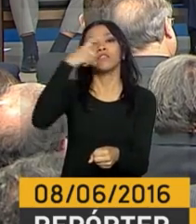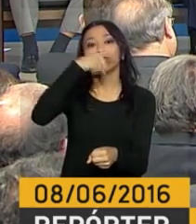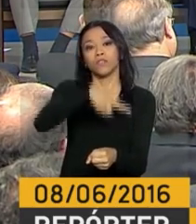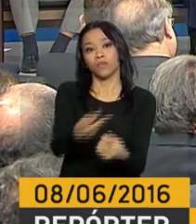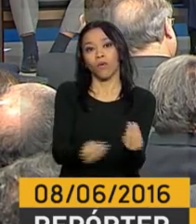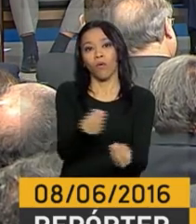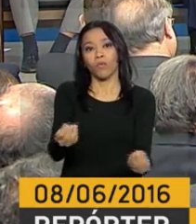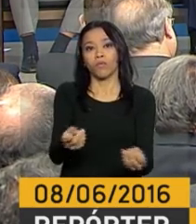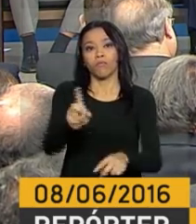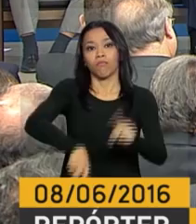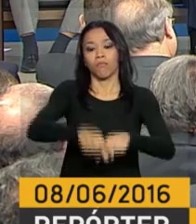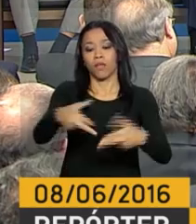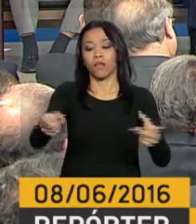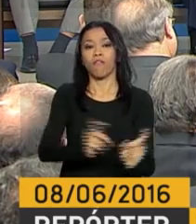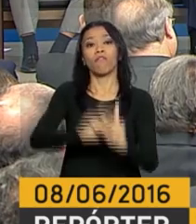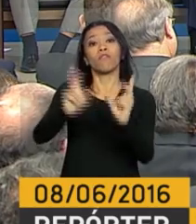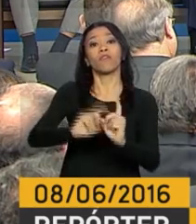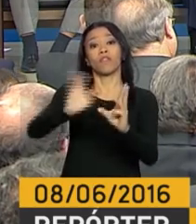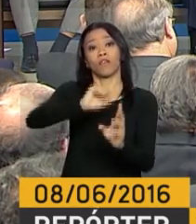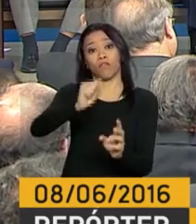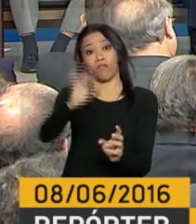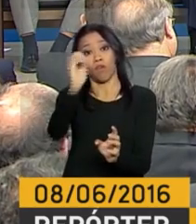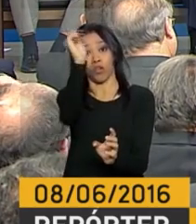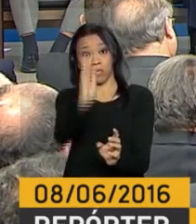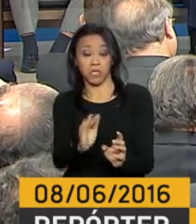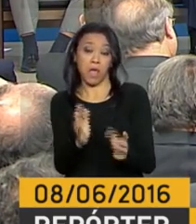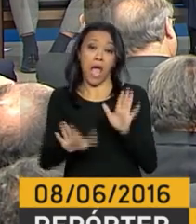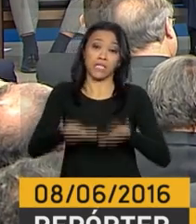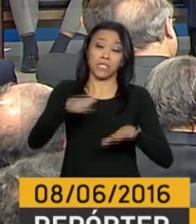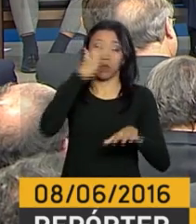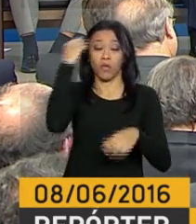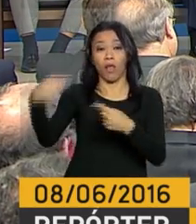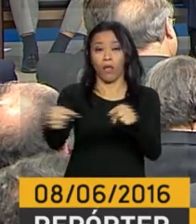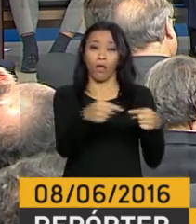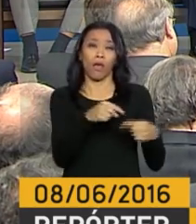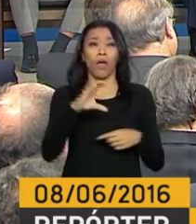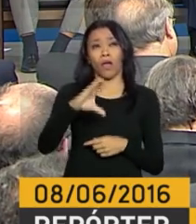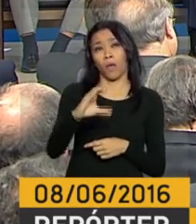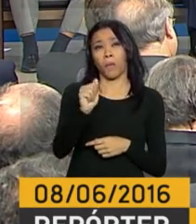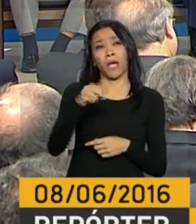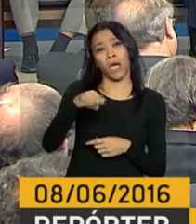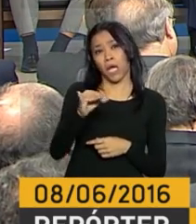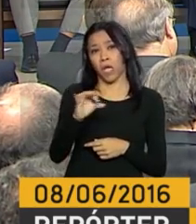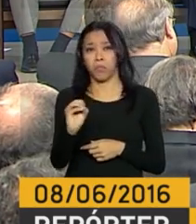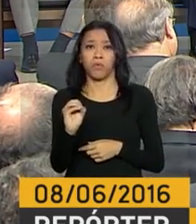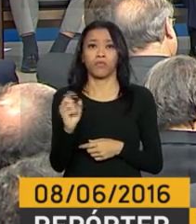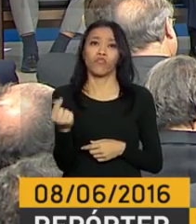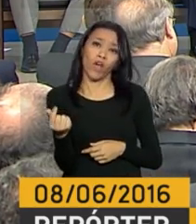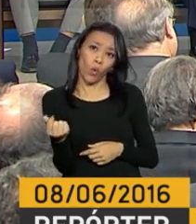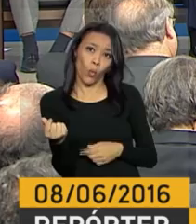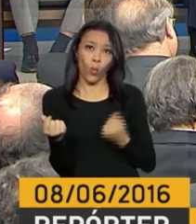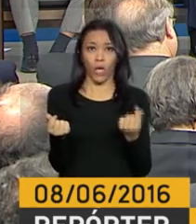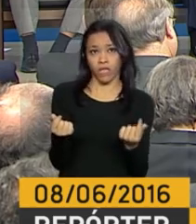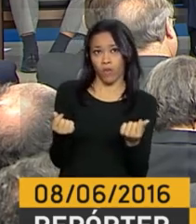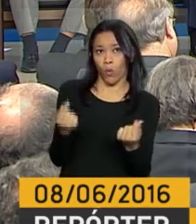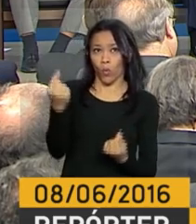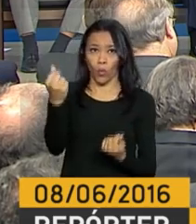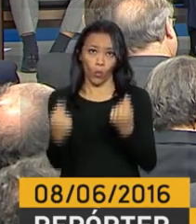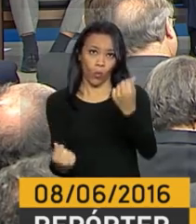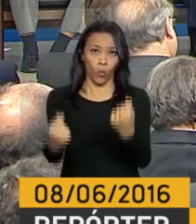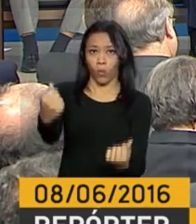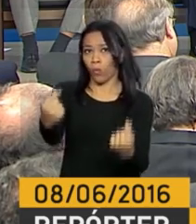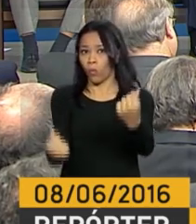agora há quem discuta se o câmbio deveria est a tanto a tanto enfim a verdade é que este nível